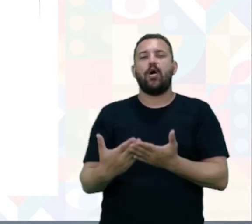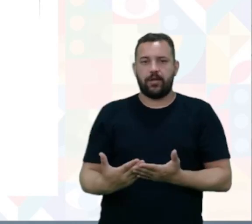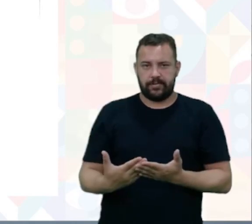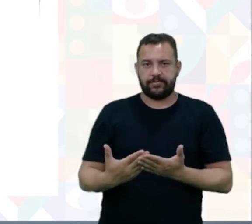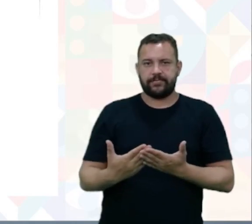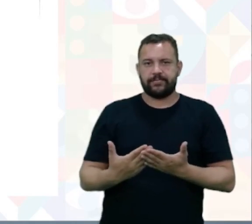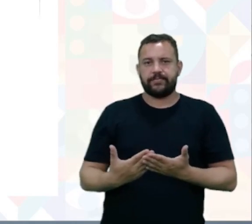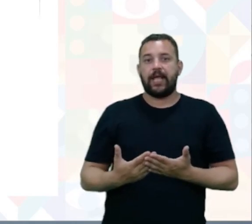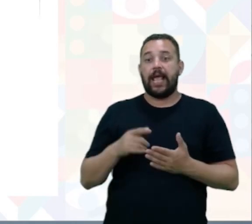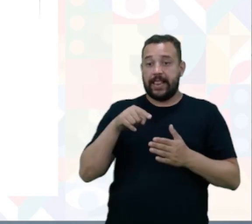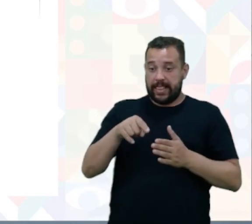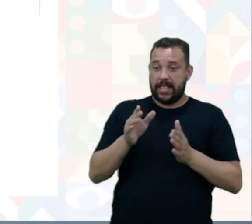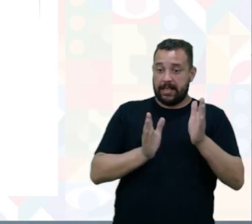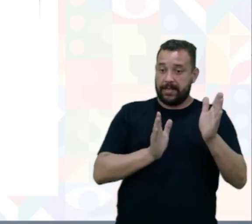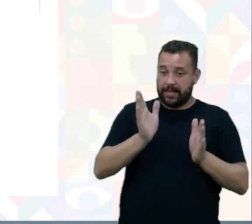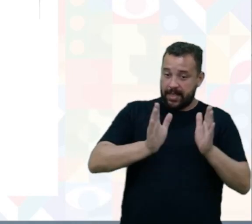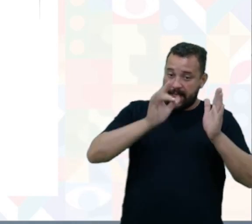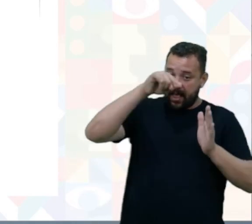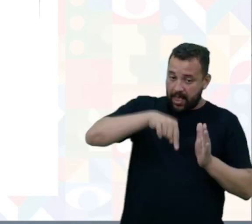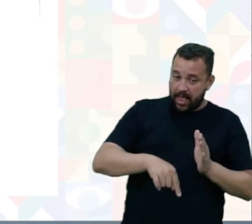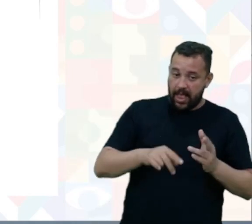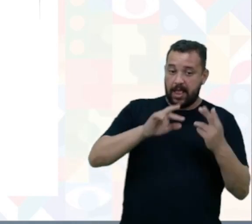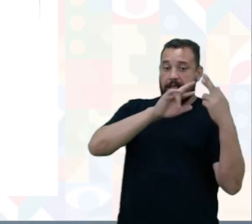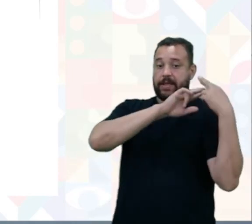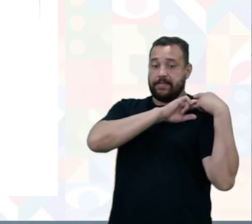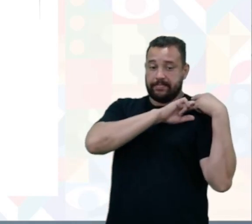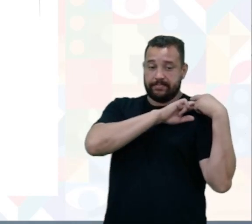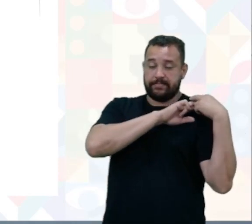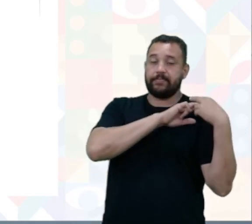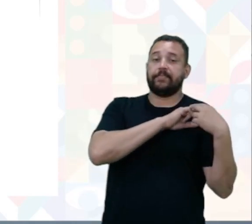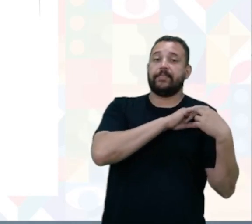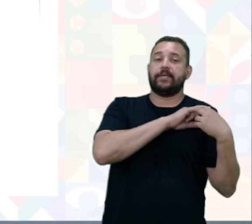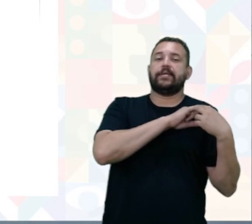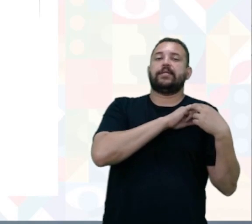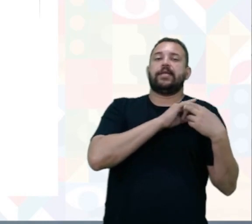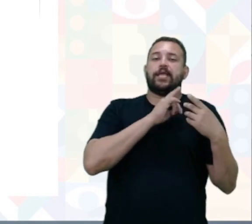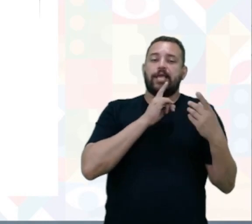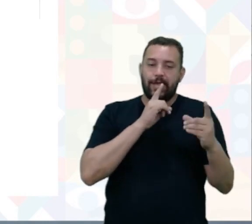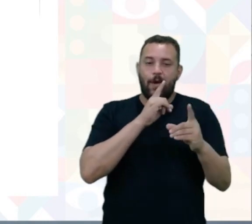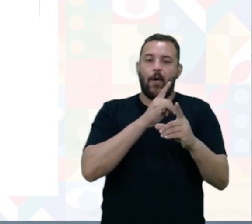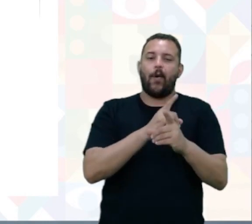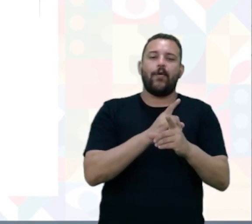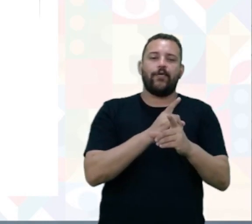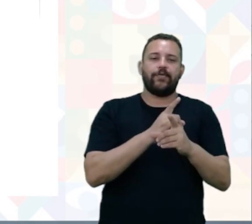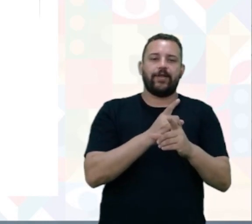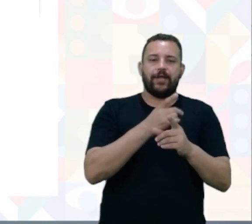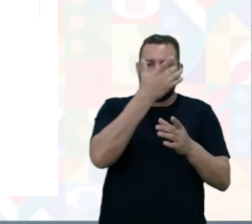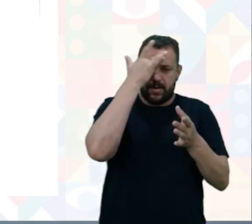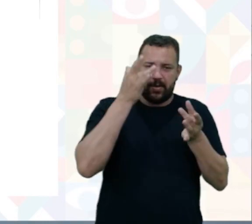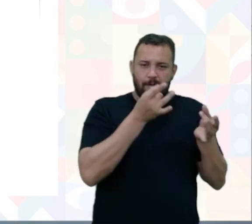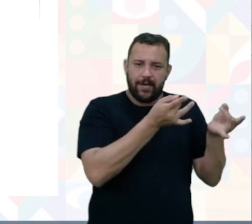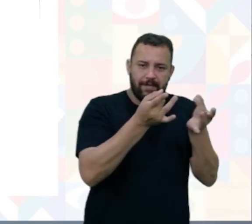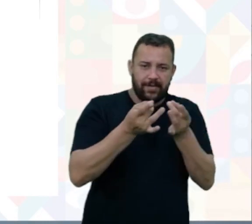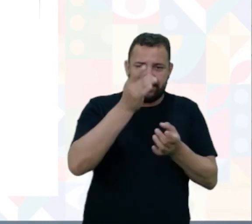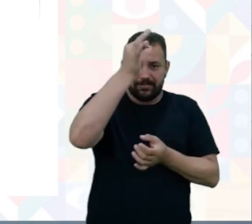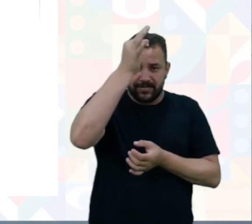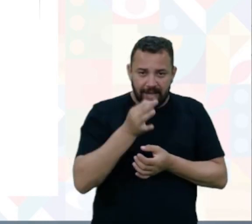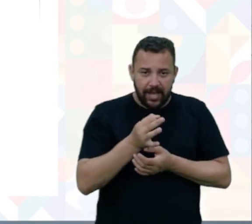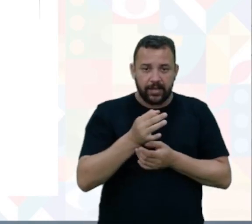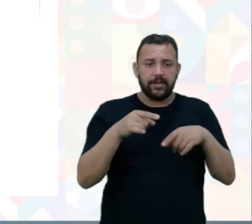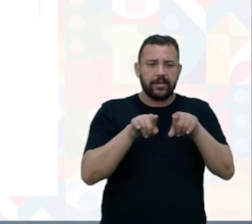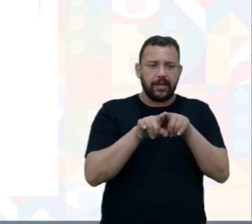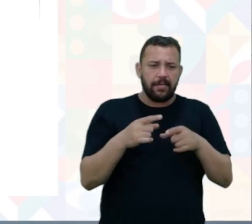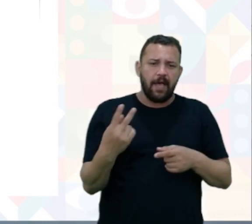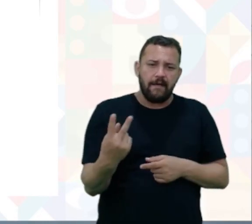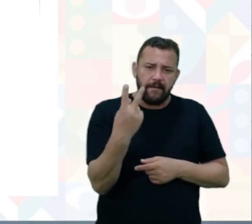nessa etapa que tem essa responsabilidade dessa identificação dos fornecedores, né, os preços